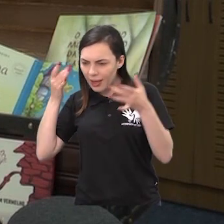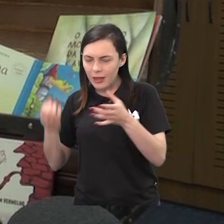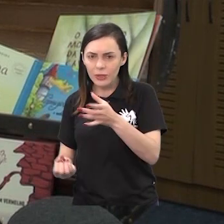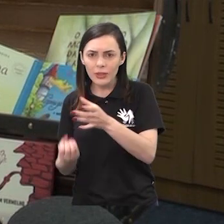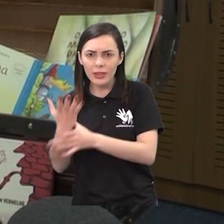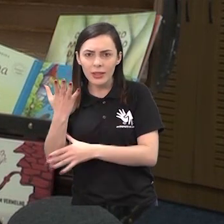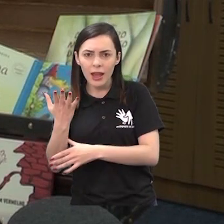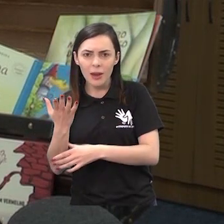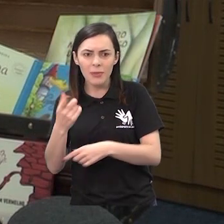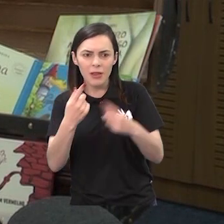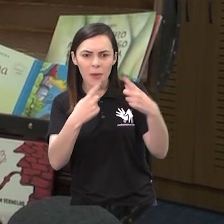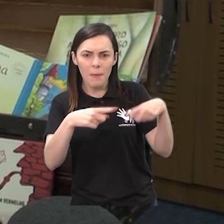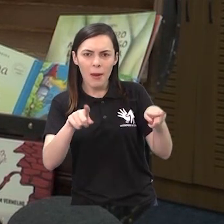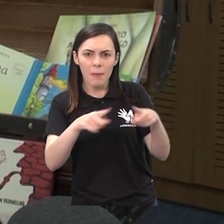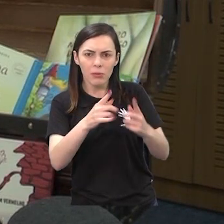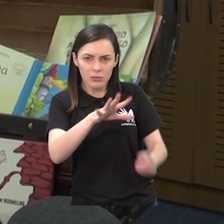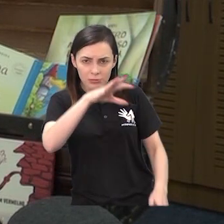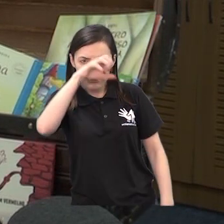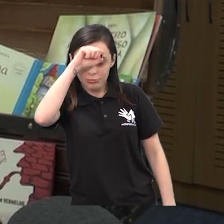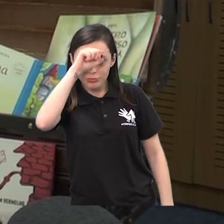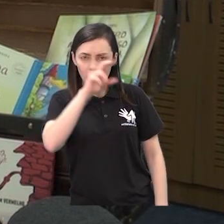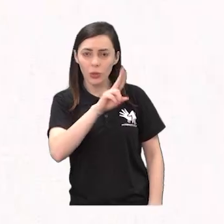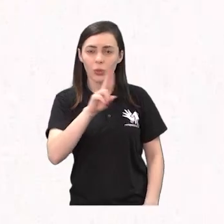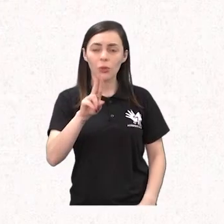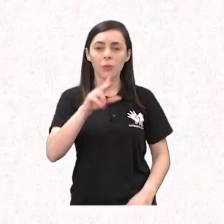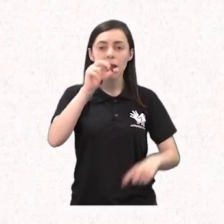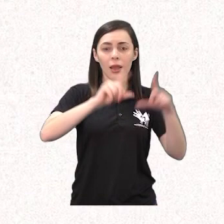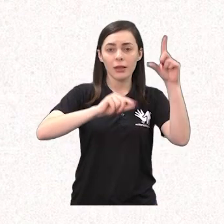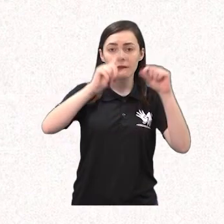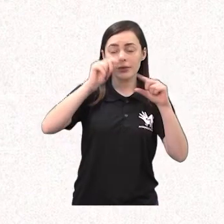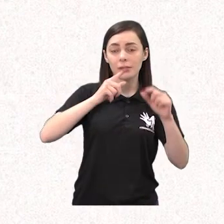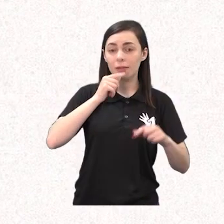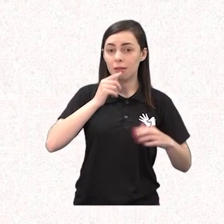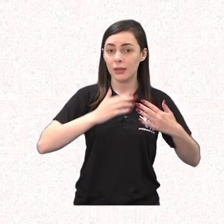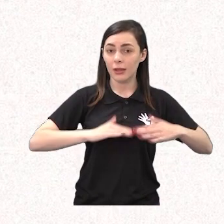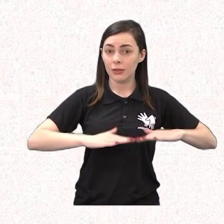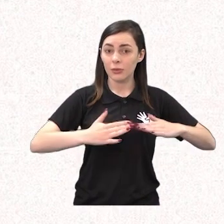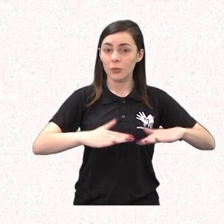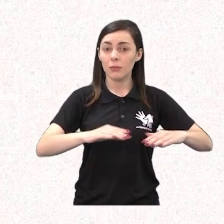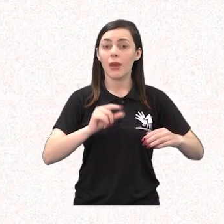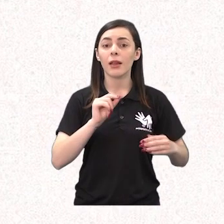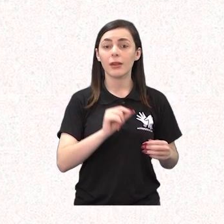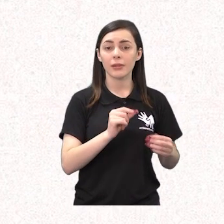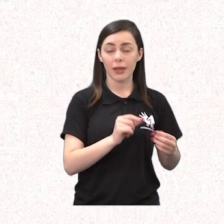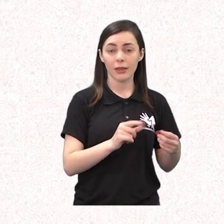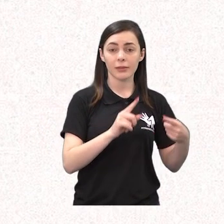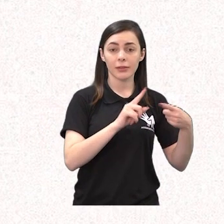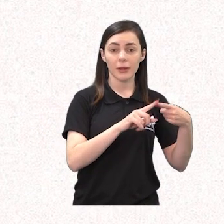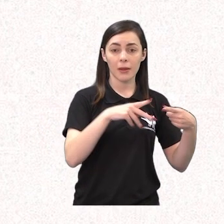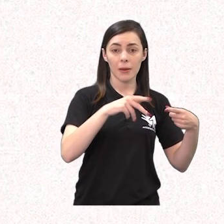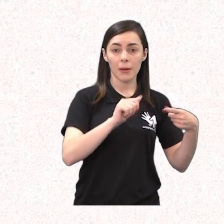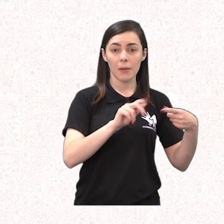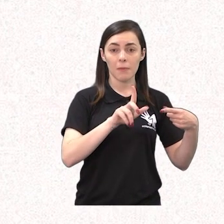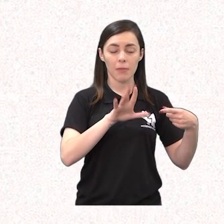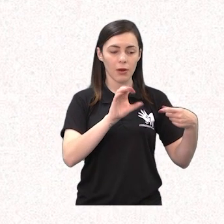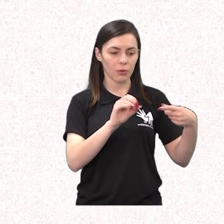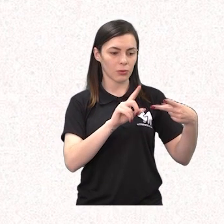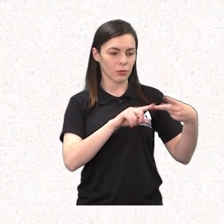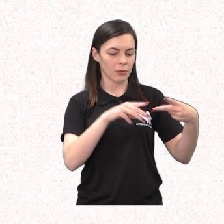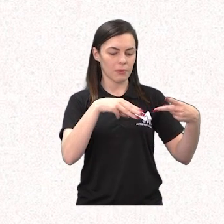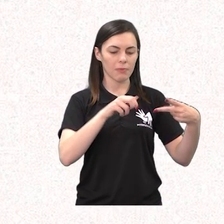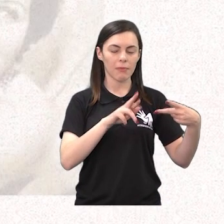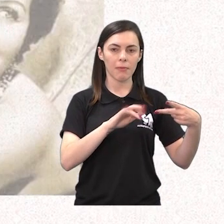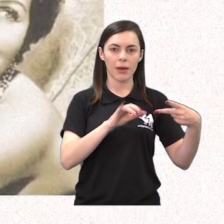acreditam? Nessa música que se chama Estrela do Mar. Essa música, ela foi composta por Paulo Soledade e Marino